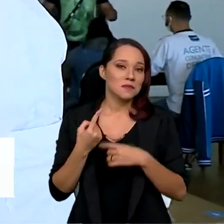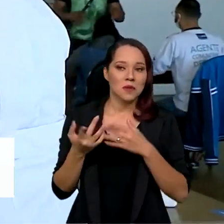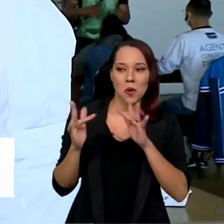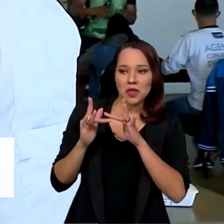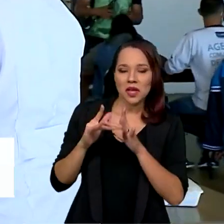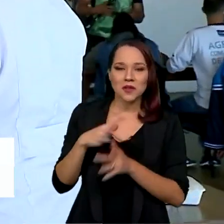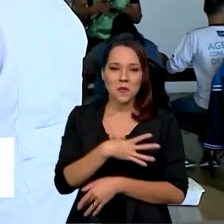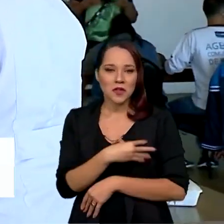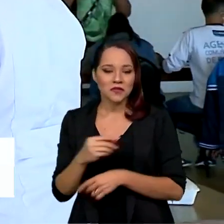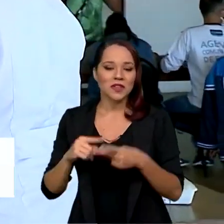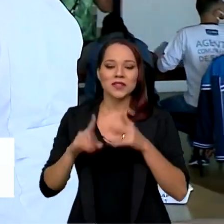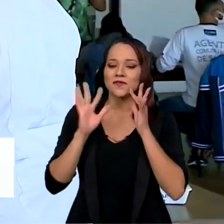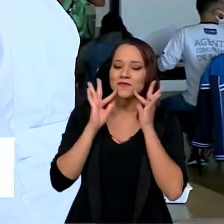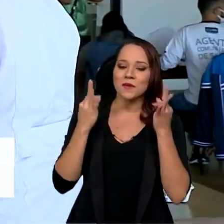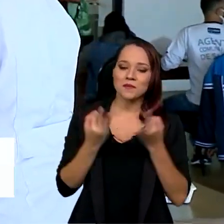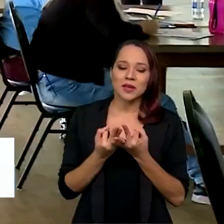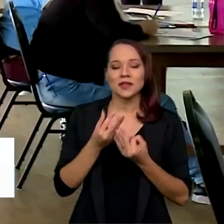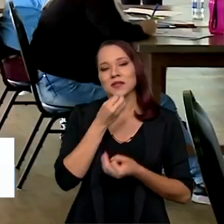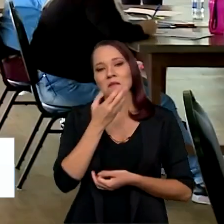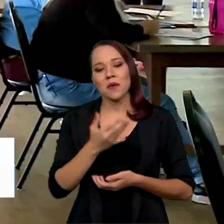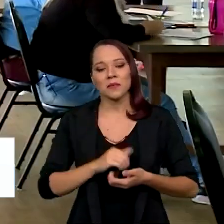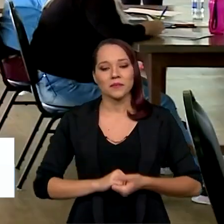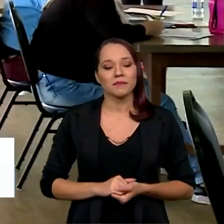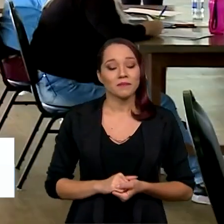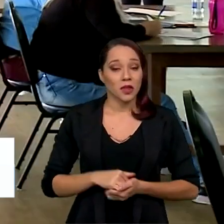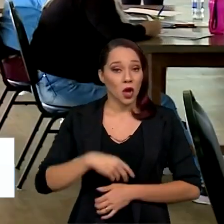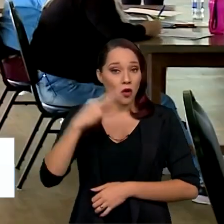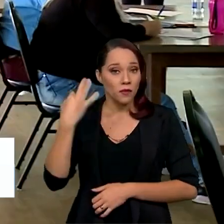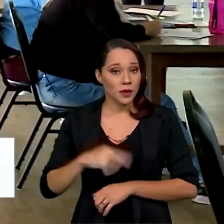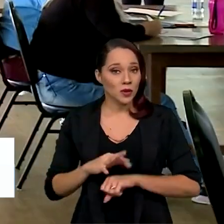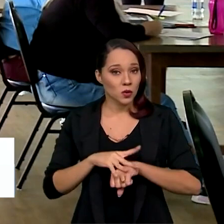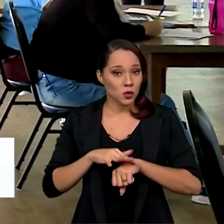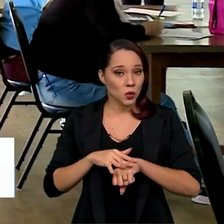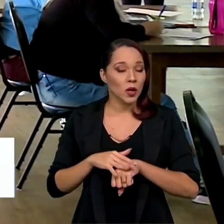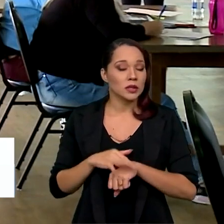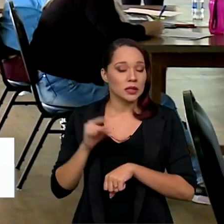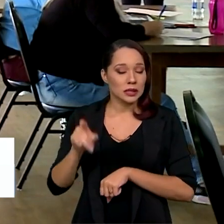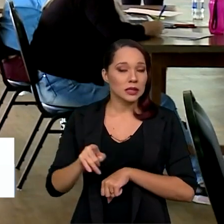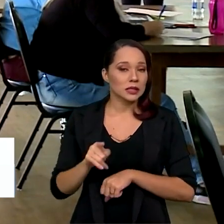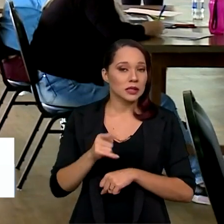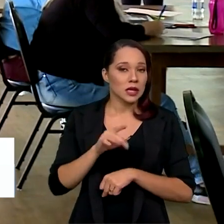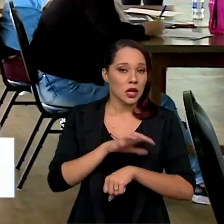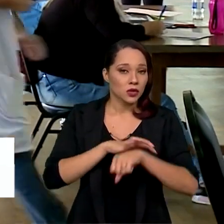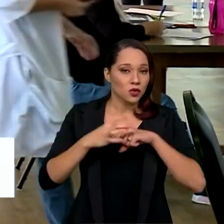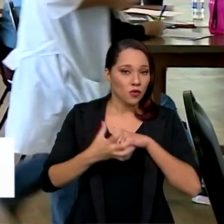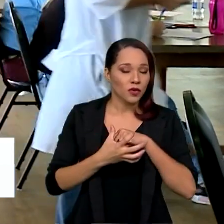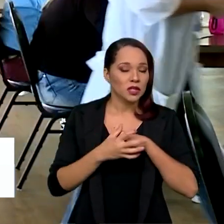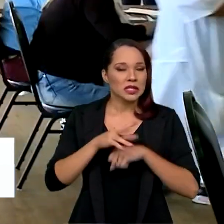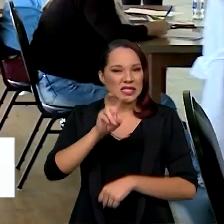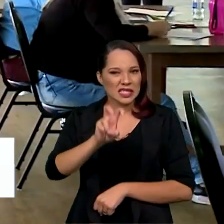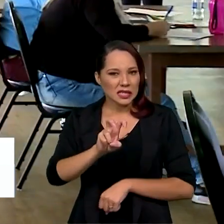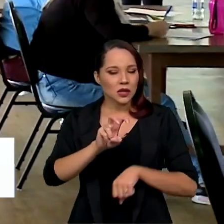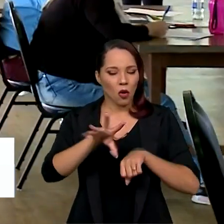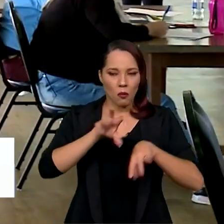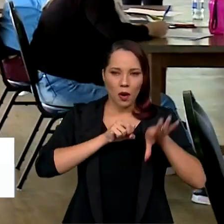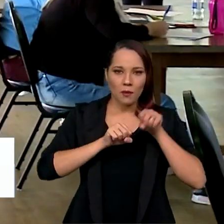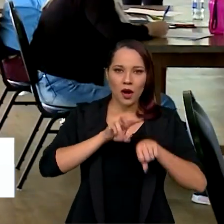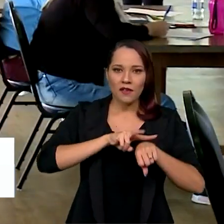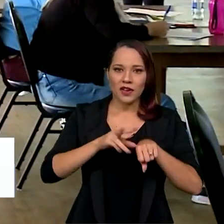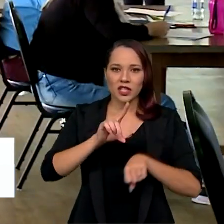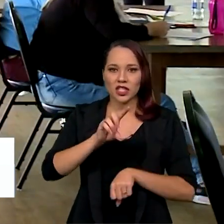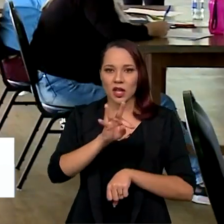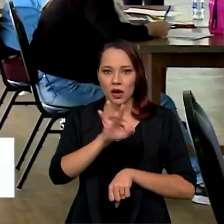filhos, com a minha família. Isso é muito bom. Com a confirmação dos casos na capital, ao todo 5 infecções com a variante Delta